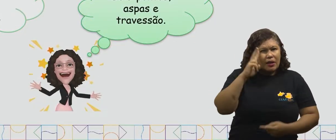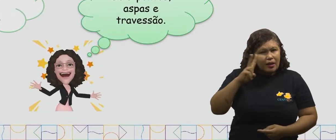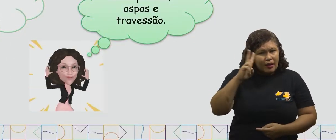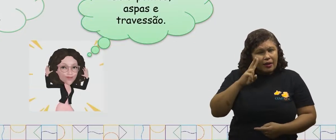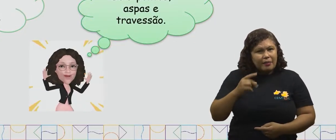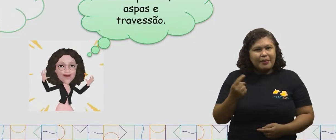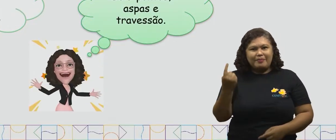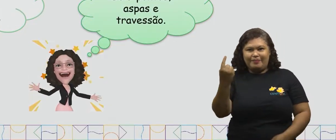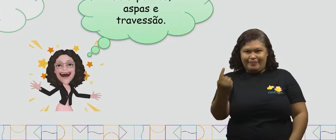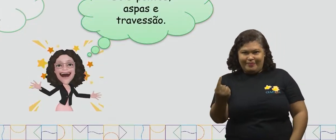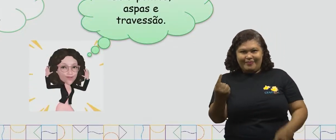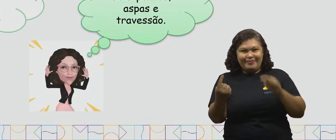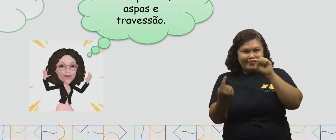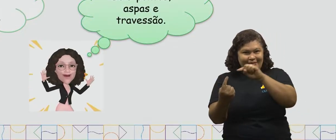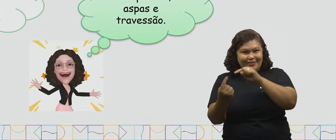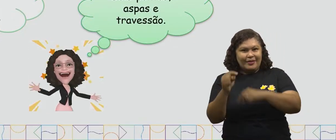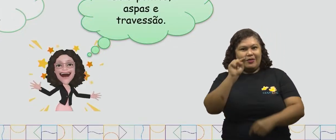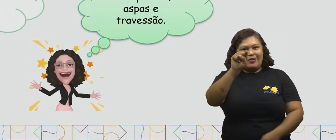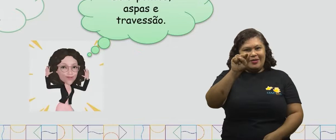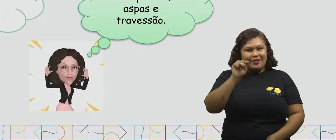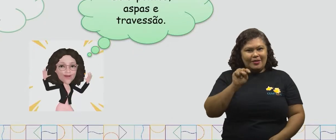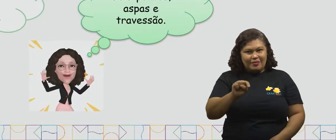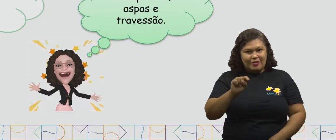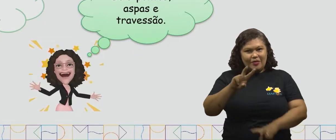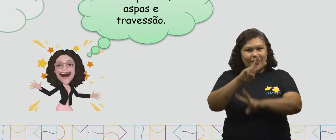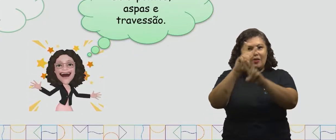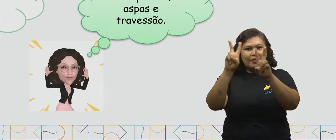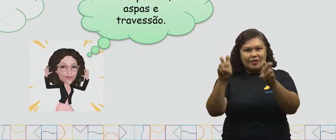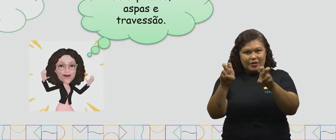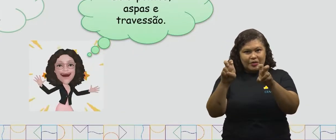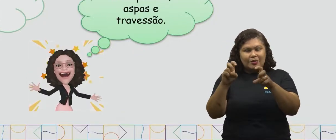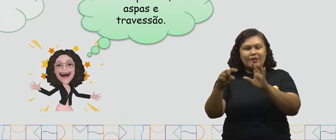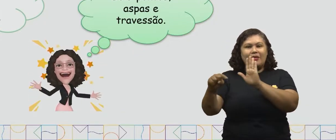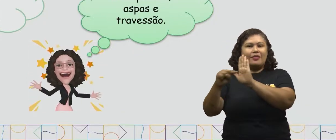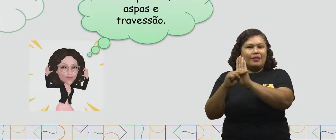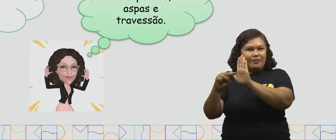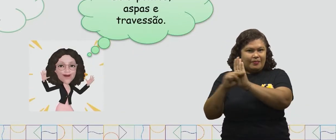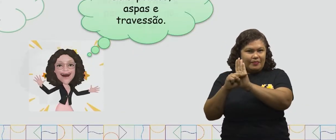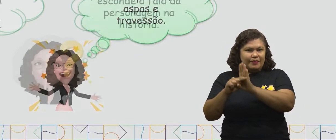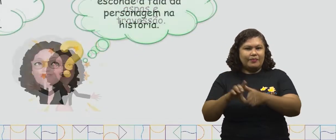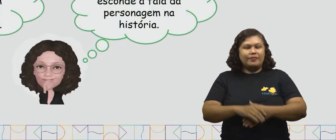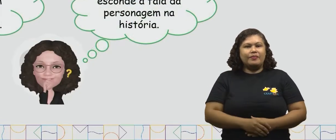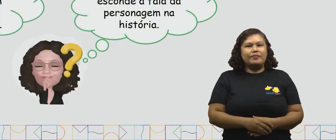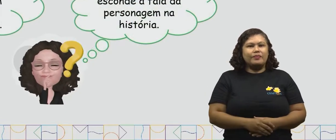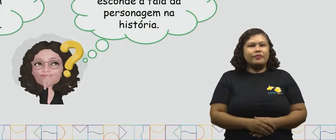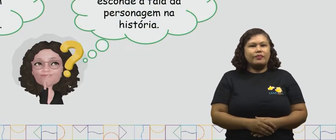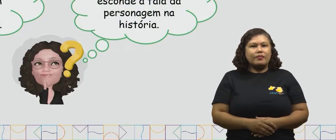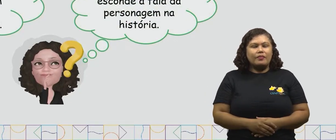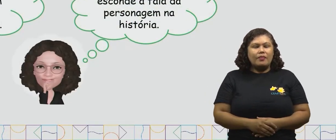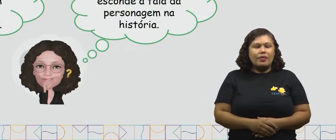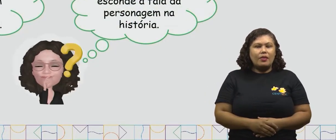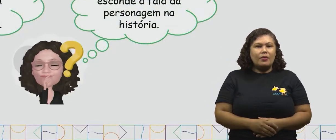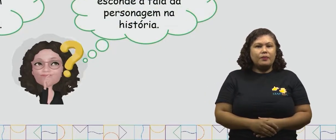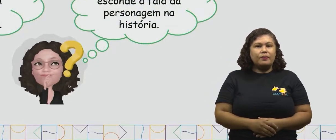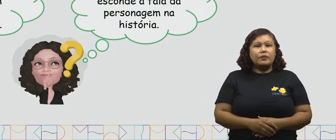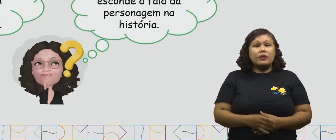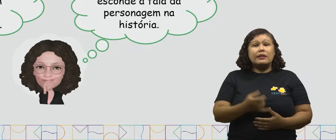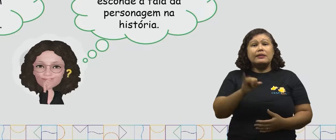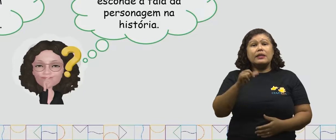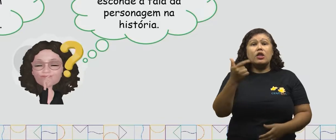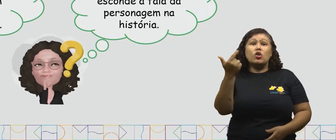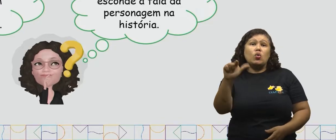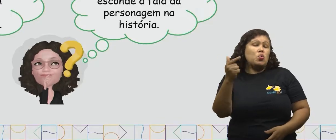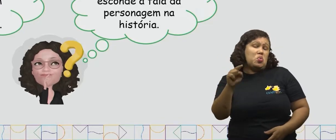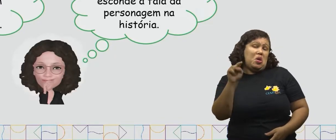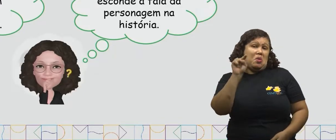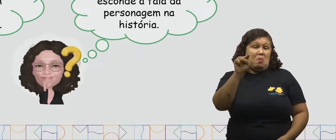Isso mesmo, os 2 pontos, as aspas e o travessão. Letra B. Quando não há